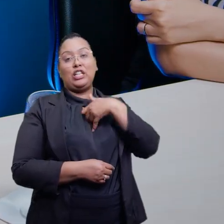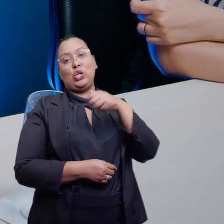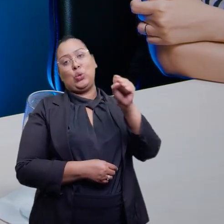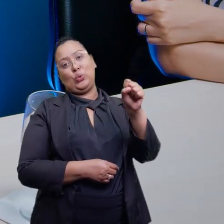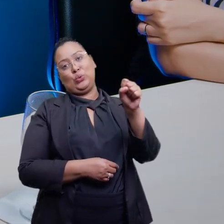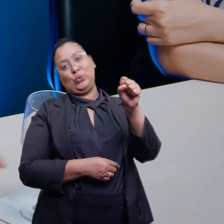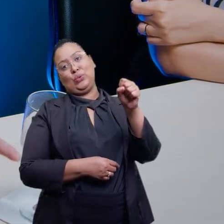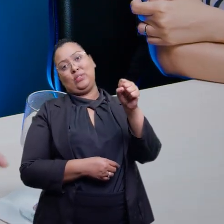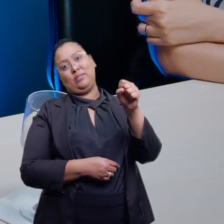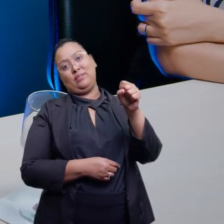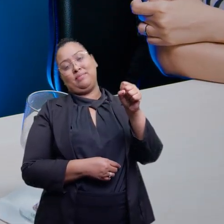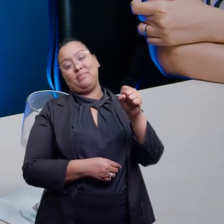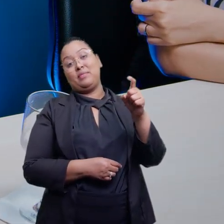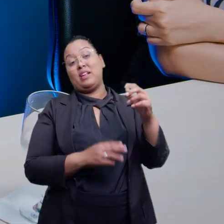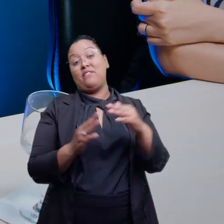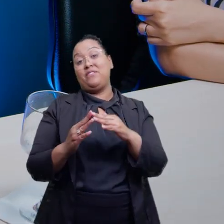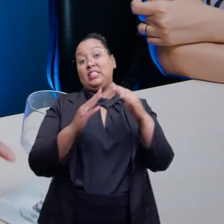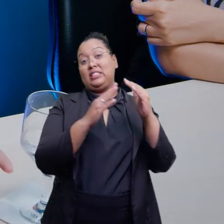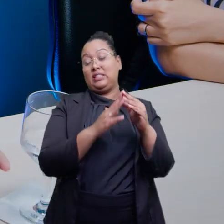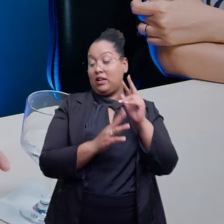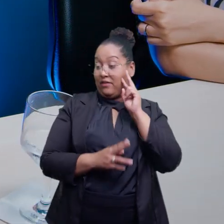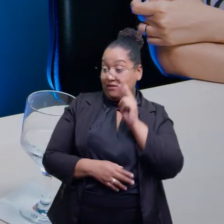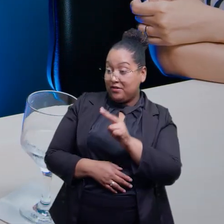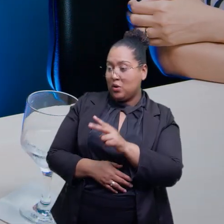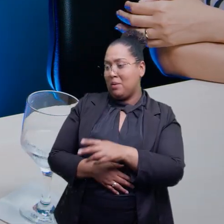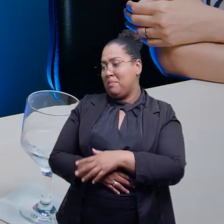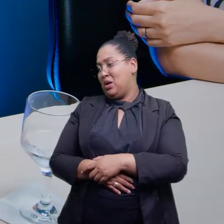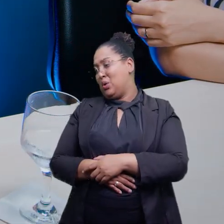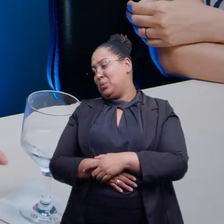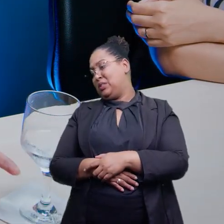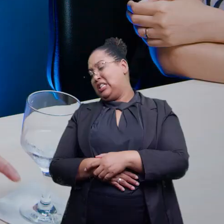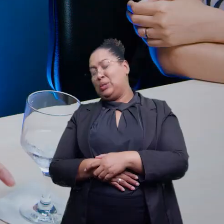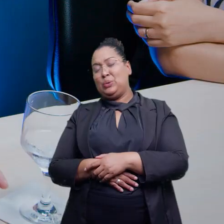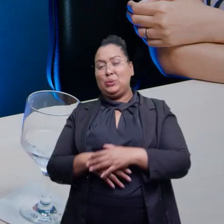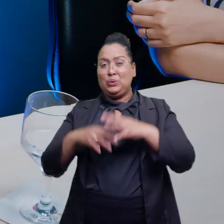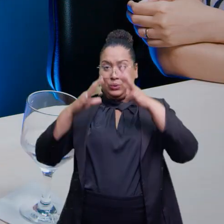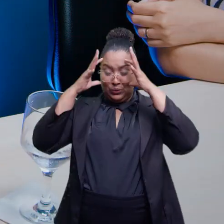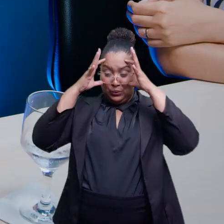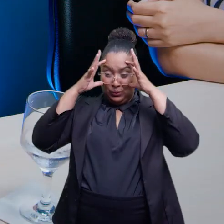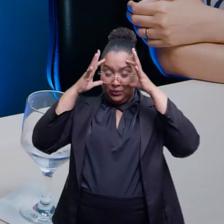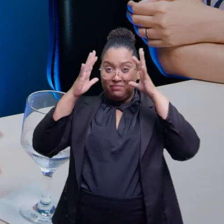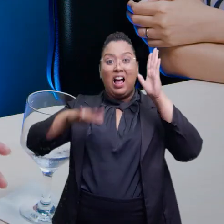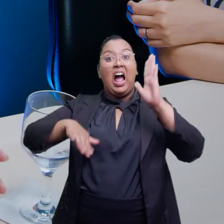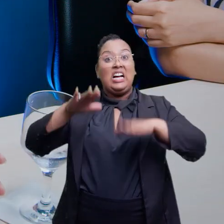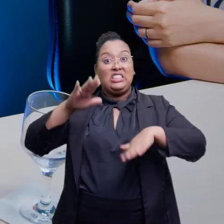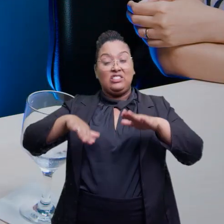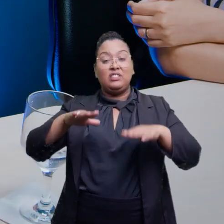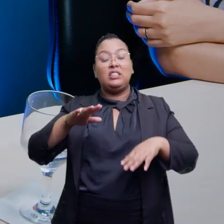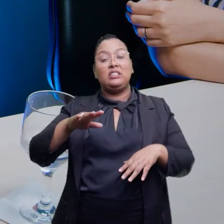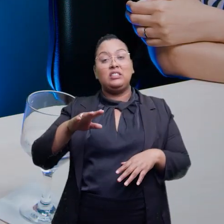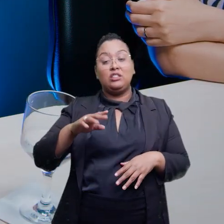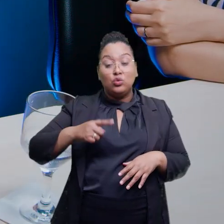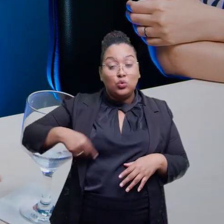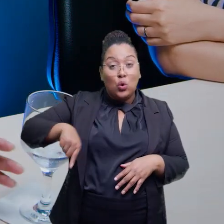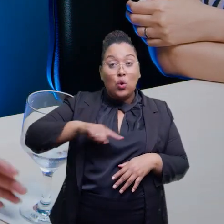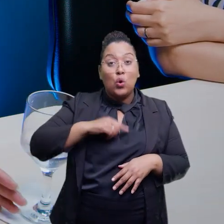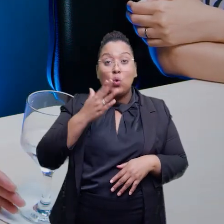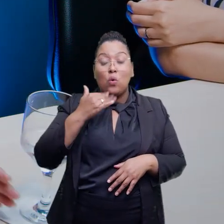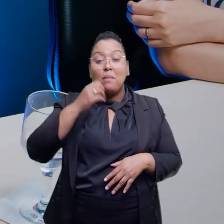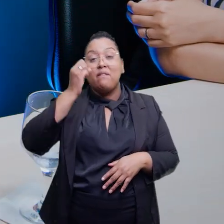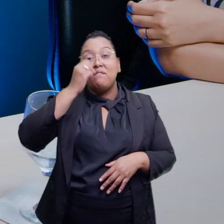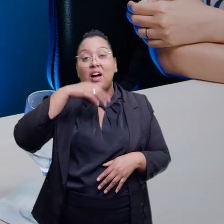anos. Então foi onde uma vizinha viu a situação precária que tava. Tinha dia que a gente comia